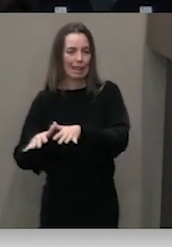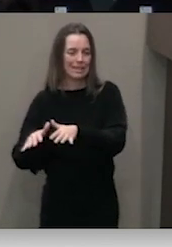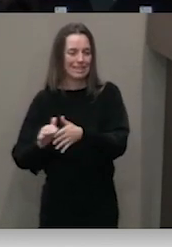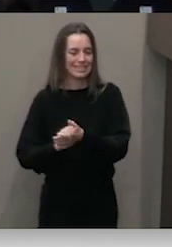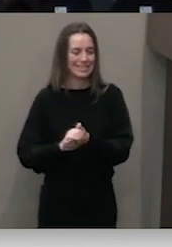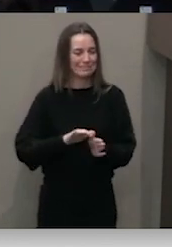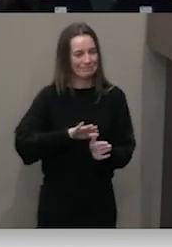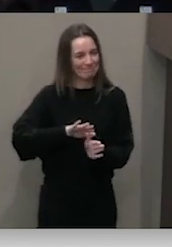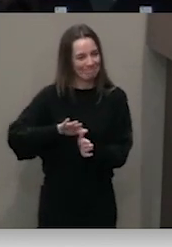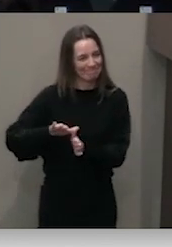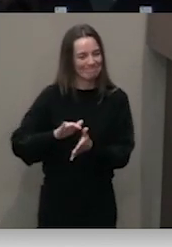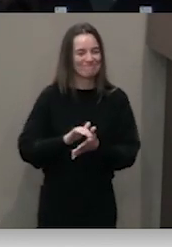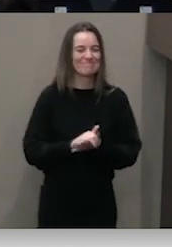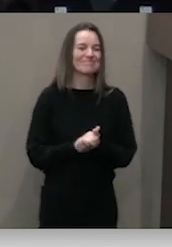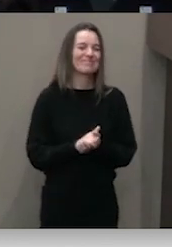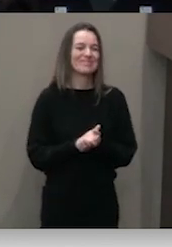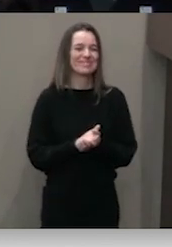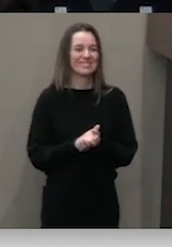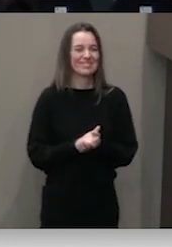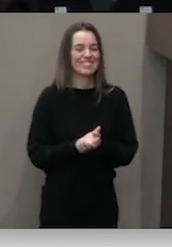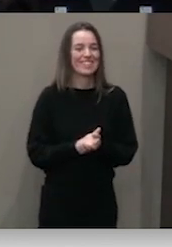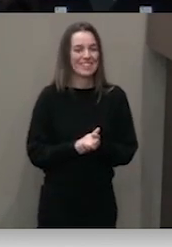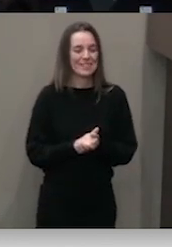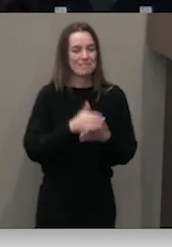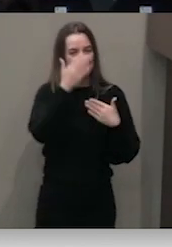Obrigado aos vereadores e vereadoras.